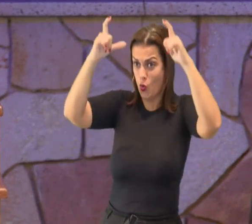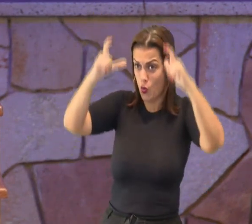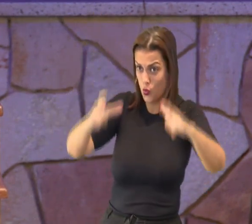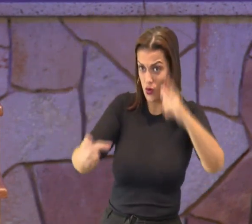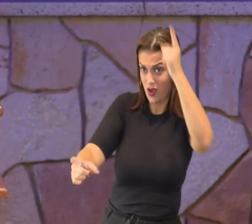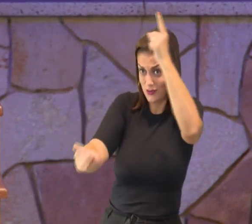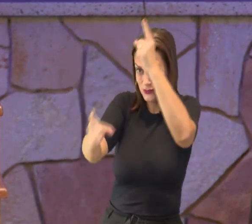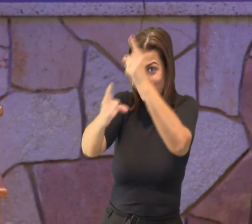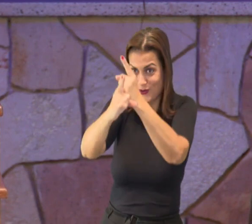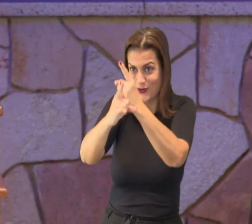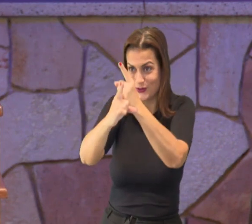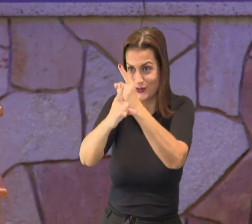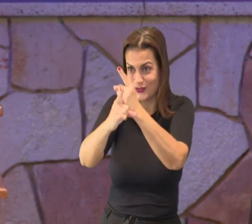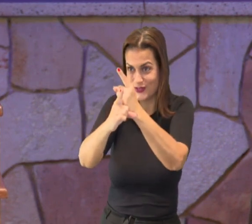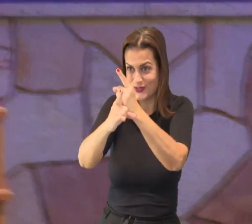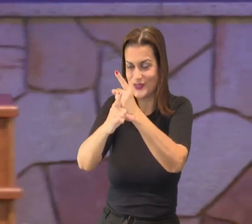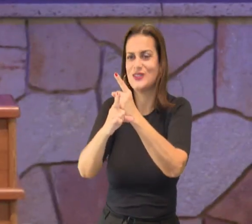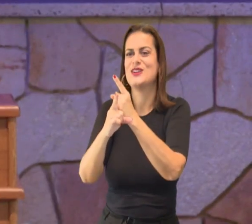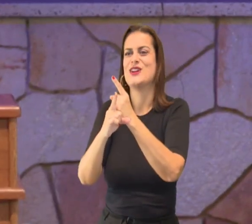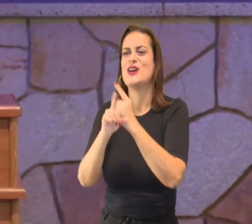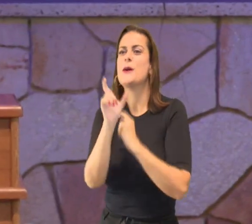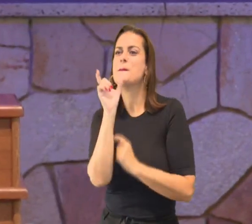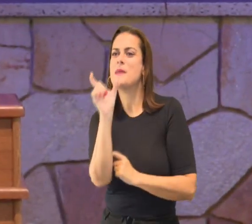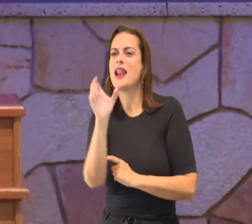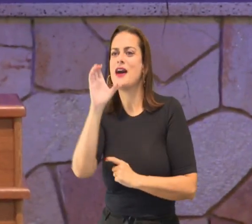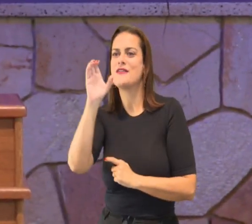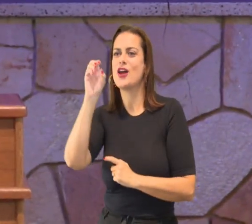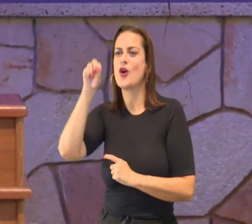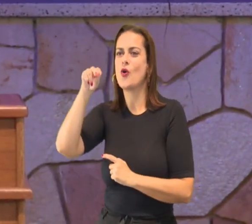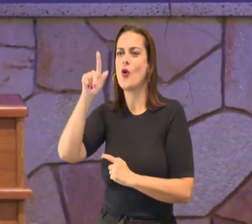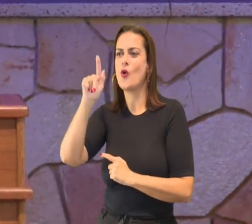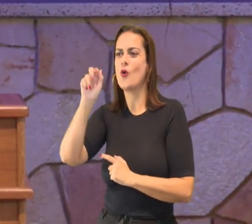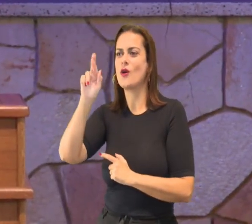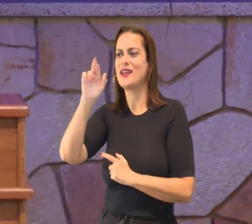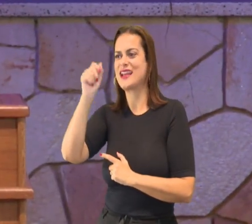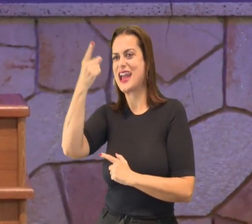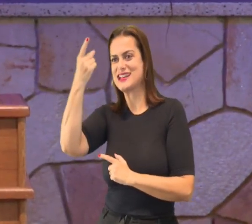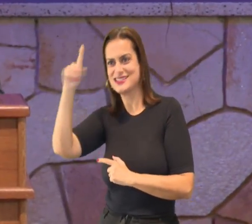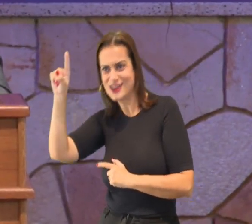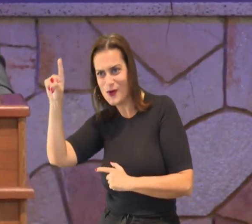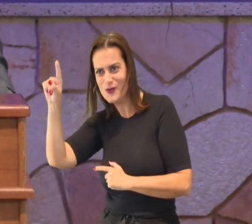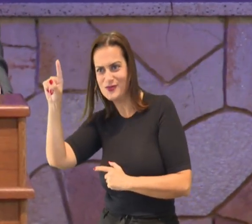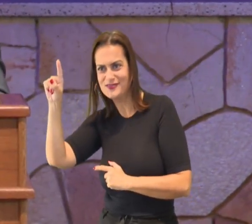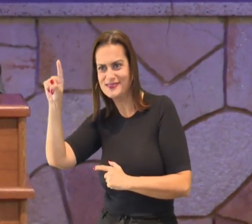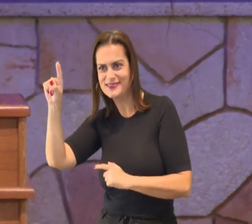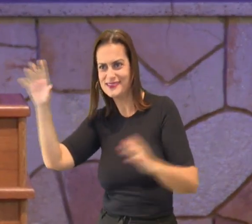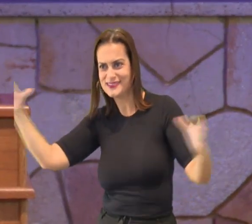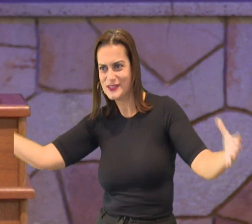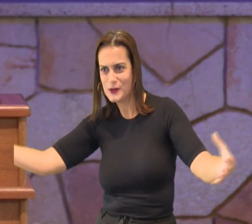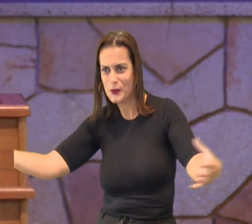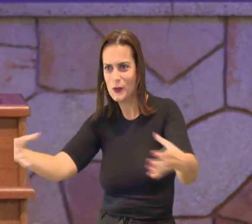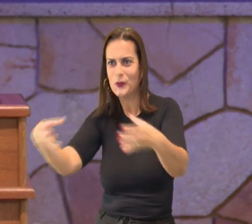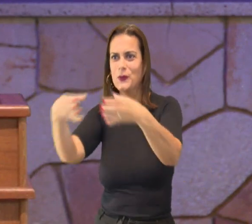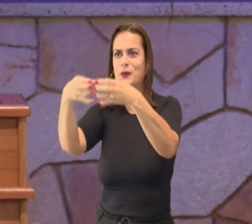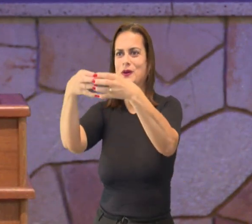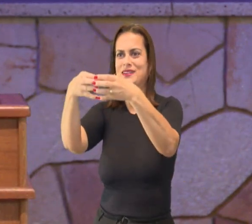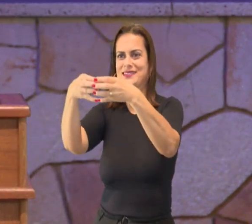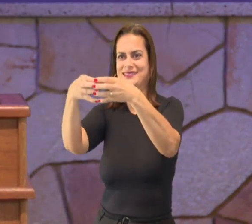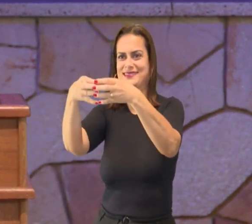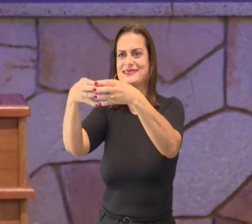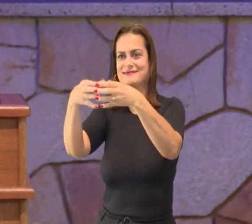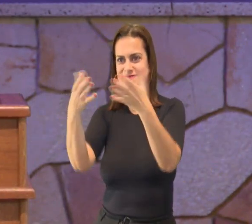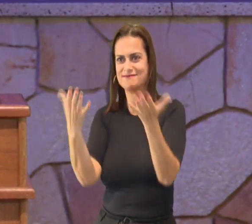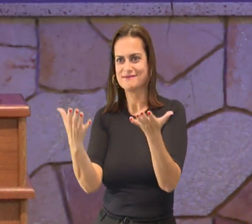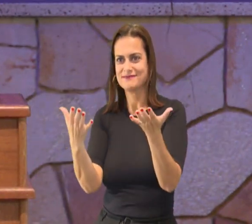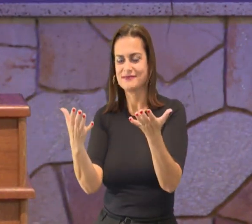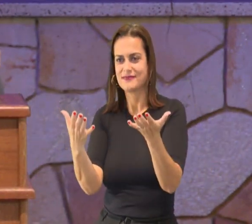encontro, vai chamar congregação. Moisés tem alguns nomes para isso, a Bíblia muitas vezes vai tratar da